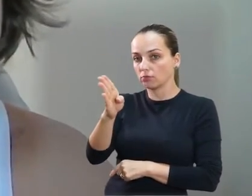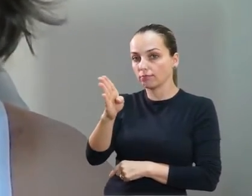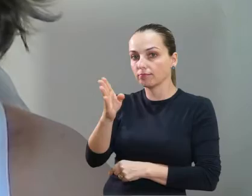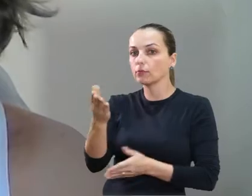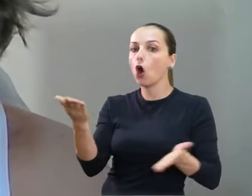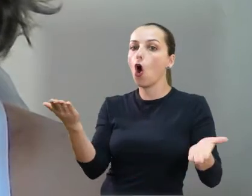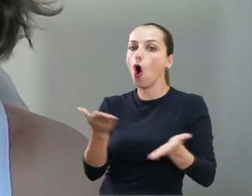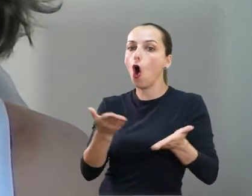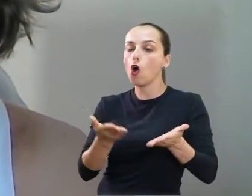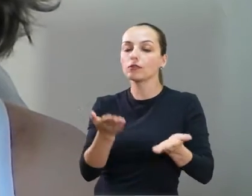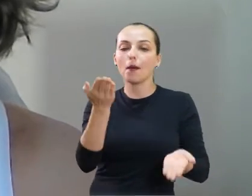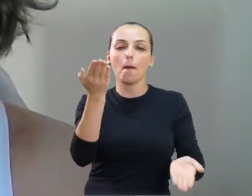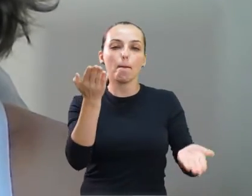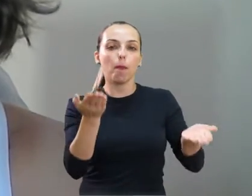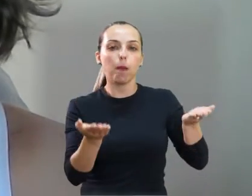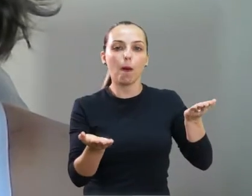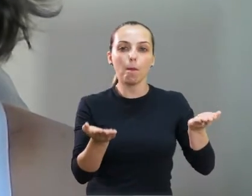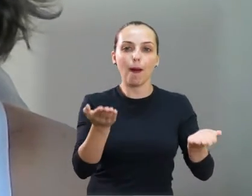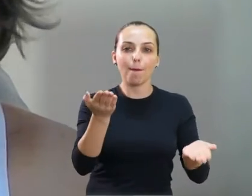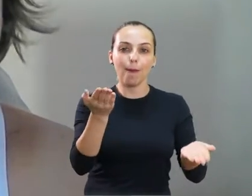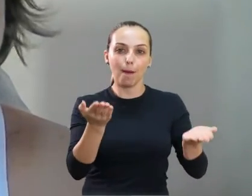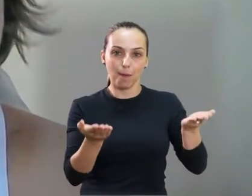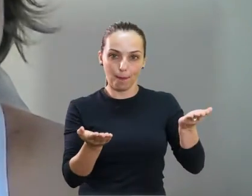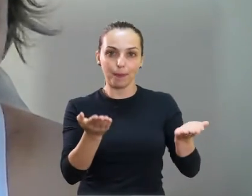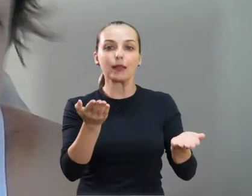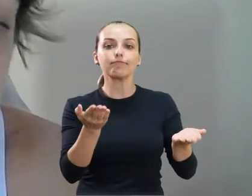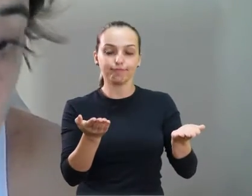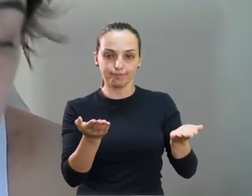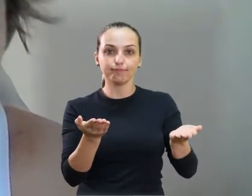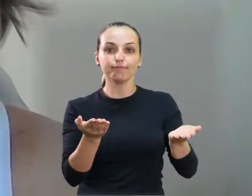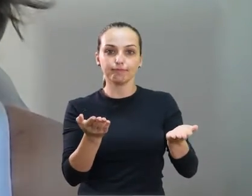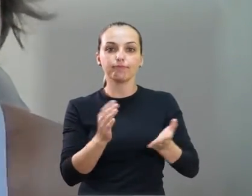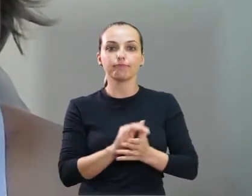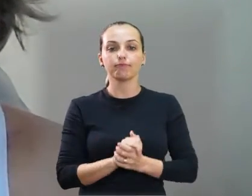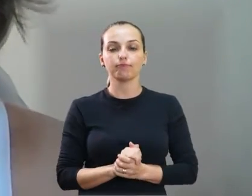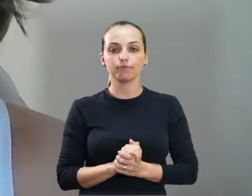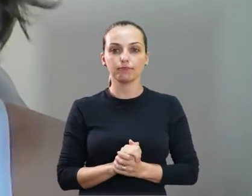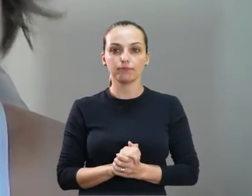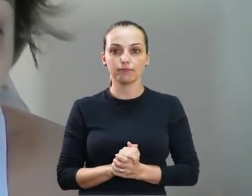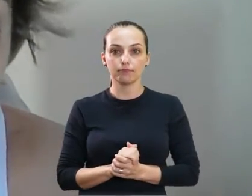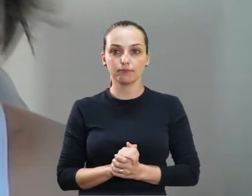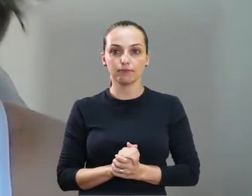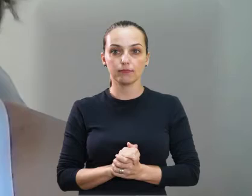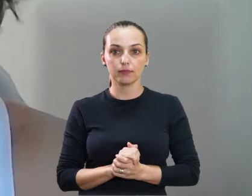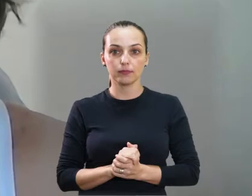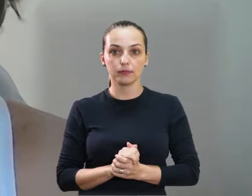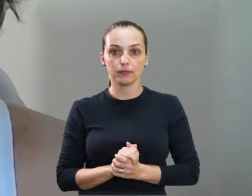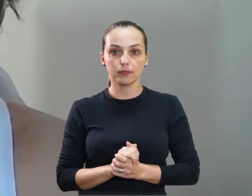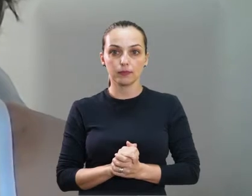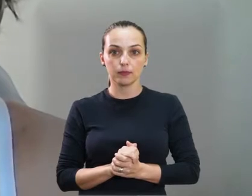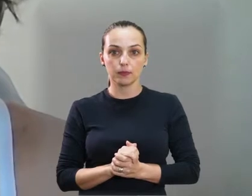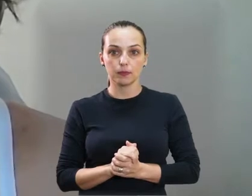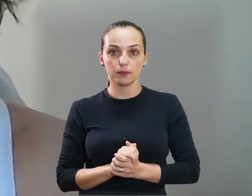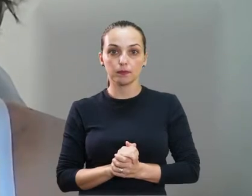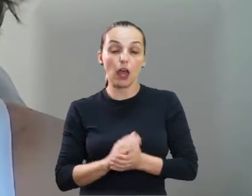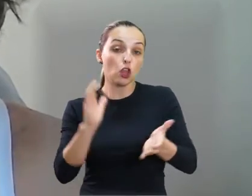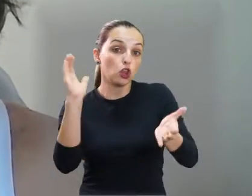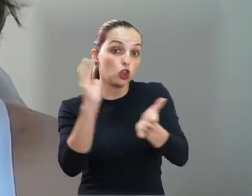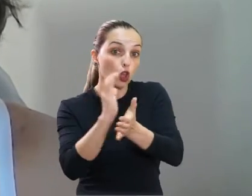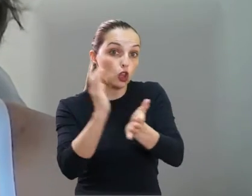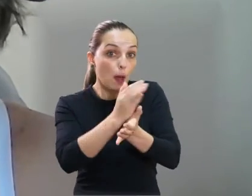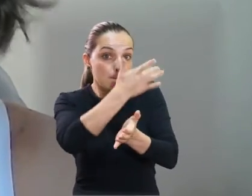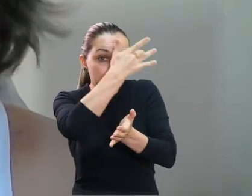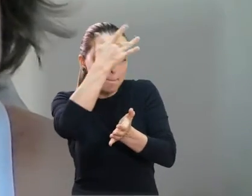tanto a população, homem que, o HSH, que é homem que faz sexo com homem, e como a